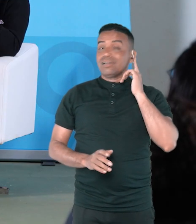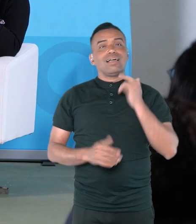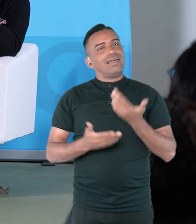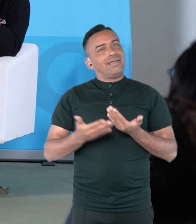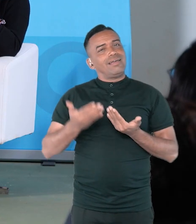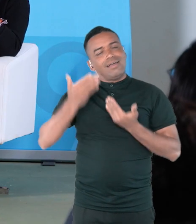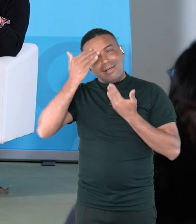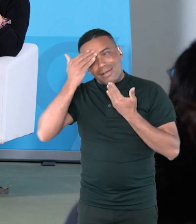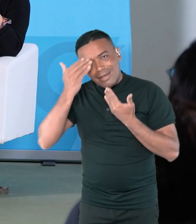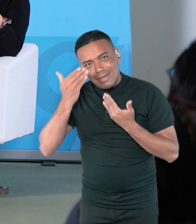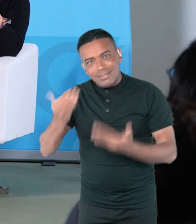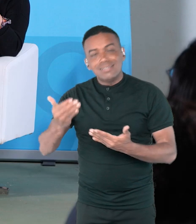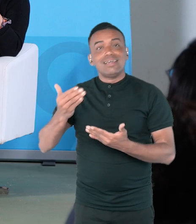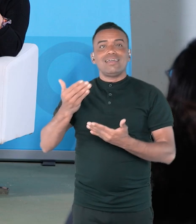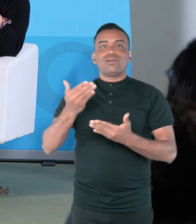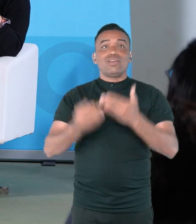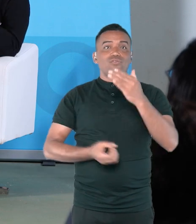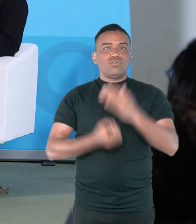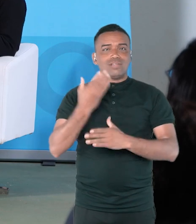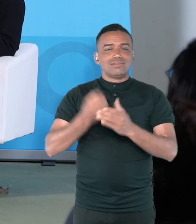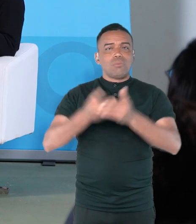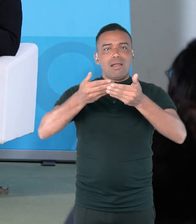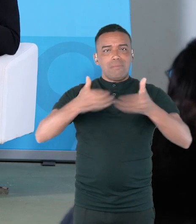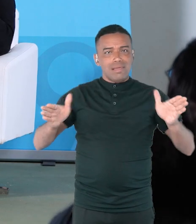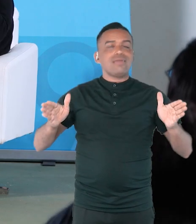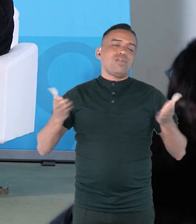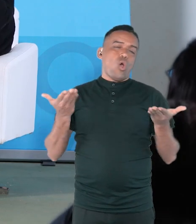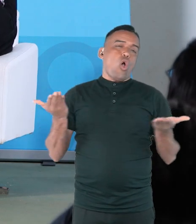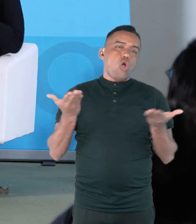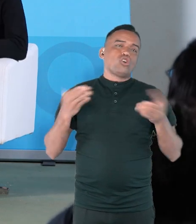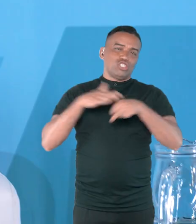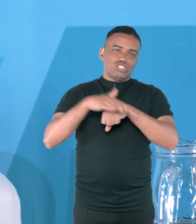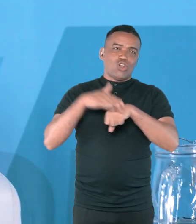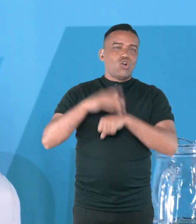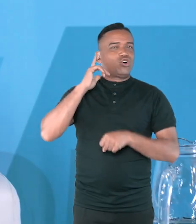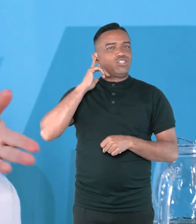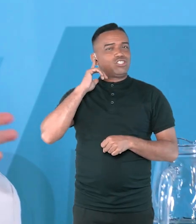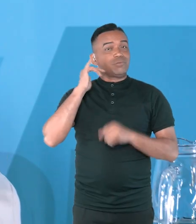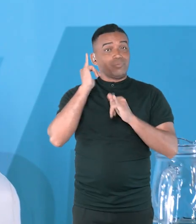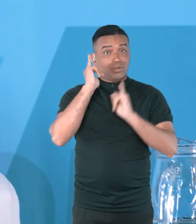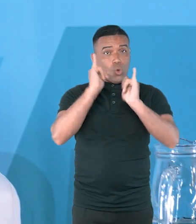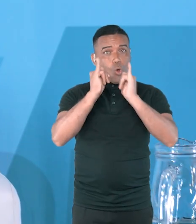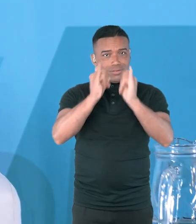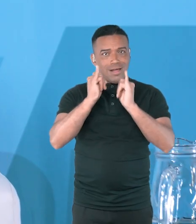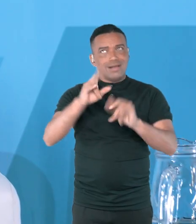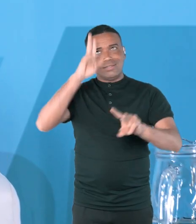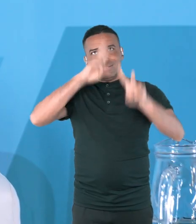Gente, faltando agradecer, né? Aqui a Fundação por ceder esse espaço para essa noite. Eu comecei contando as